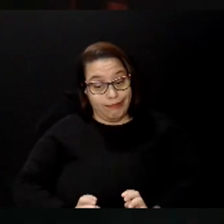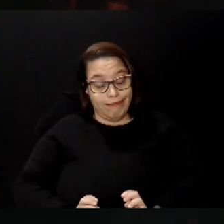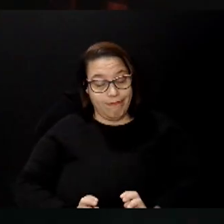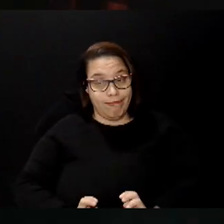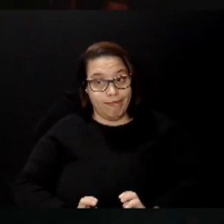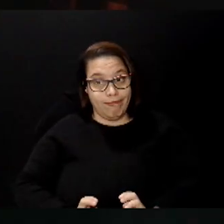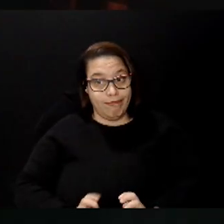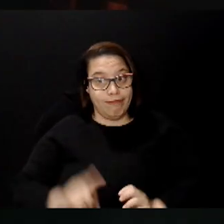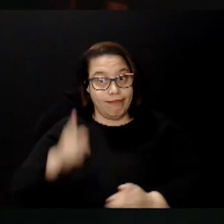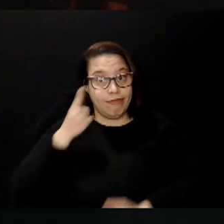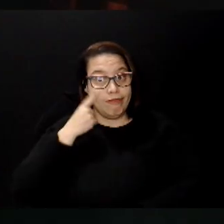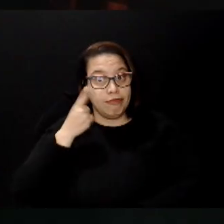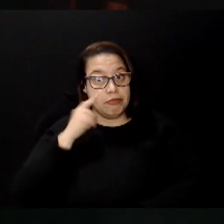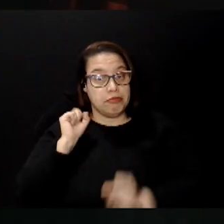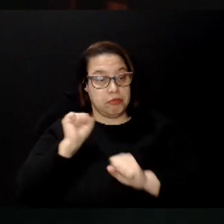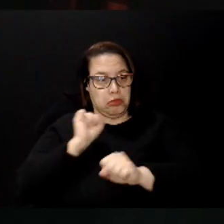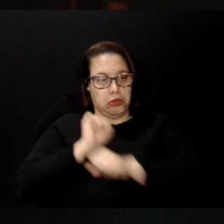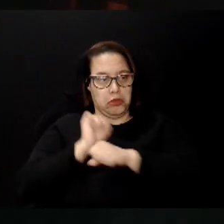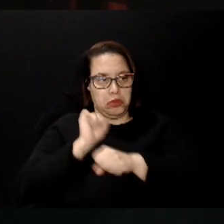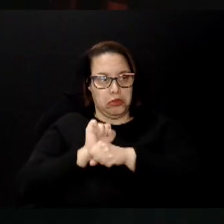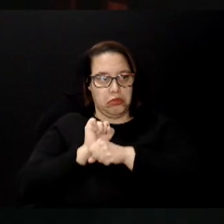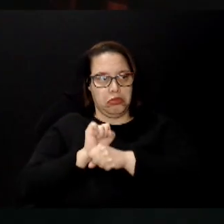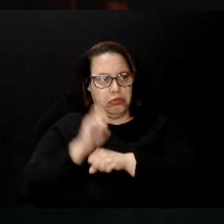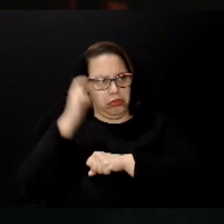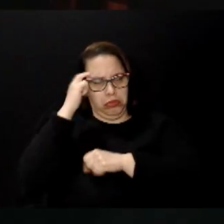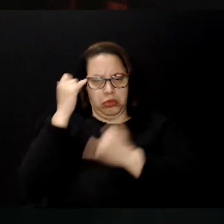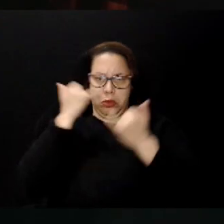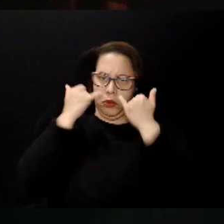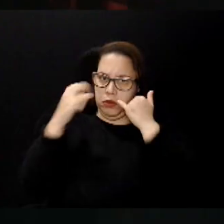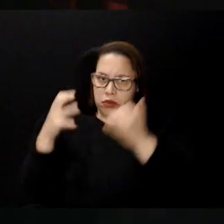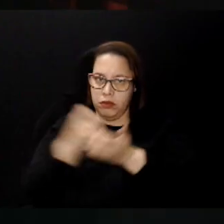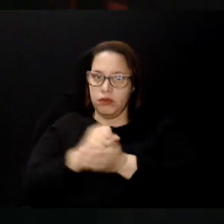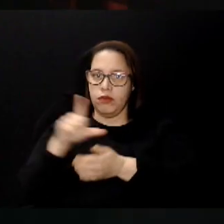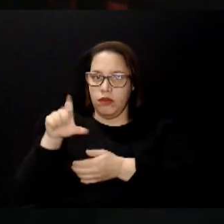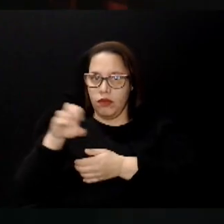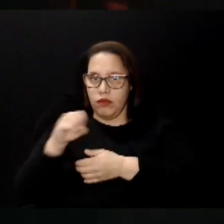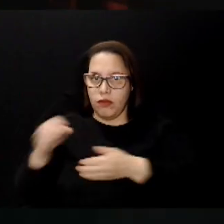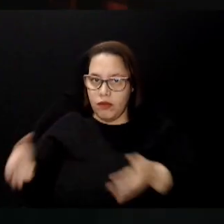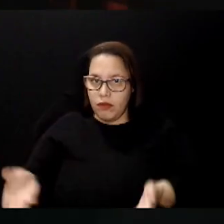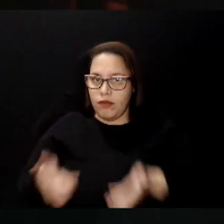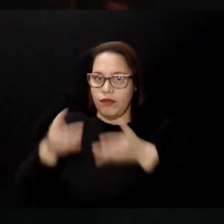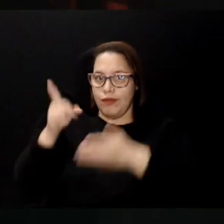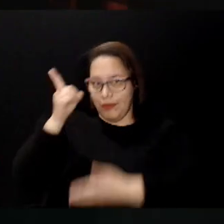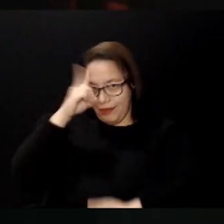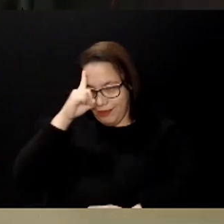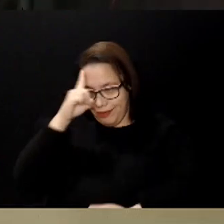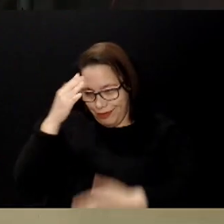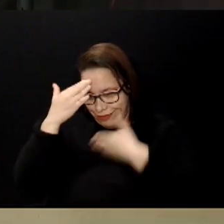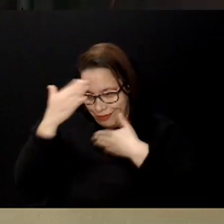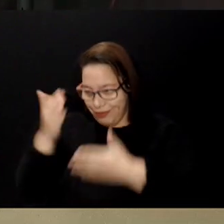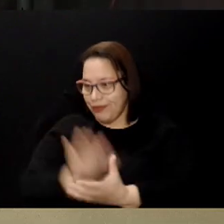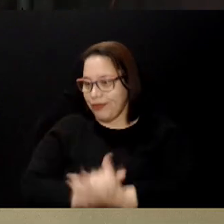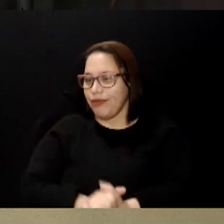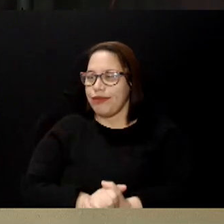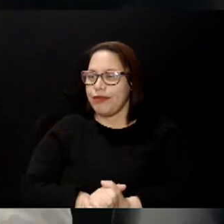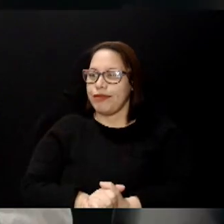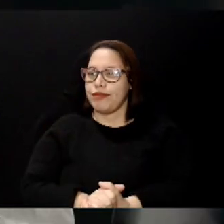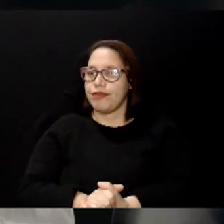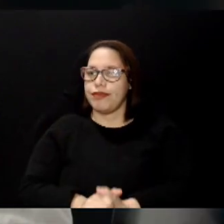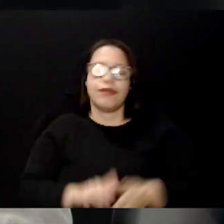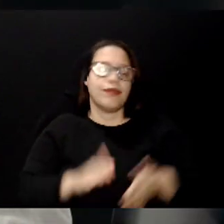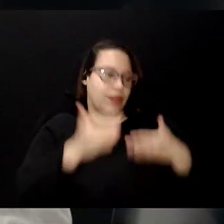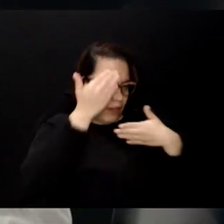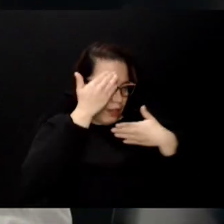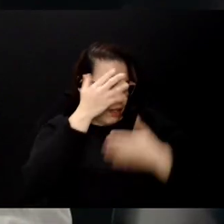aí, captar as informações do Léo e inserir no nosso dia a dia. Léo, gratidão, viu, pela sua participação. Não, obrigado, Rúbia, pelo espaço,